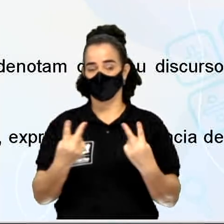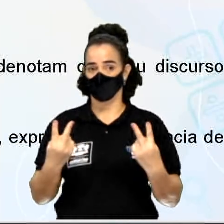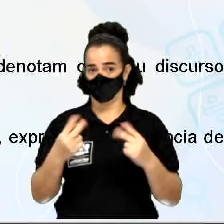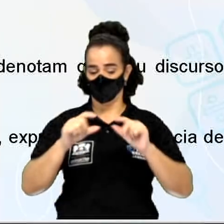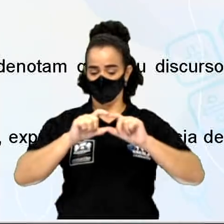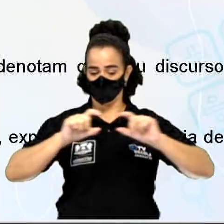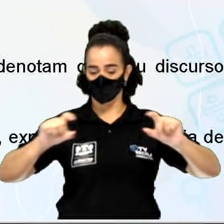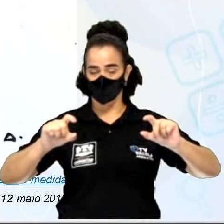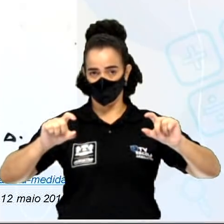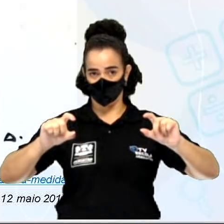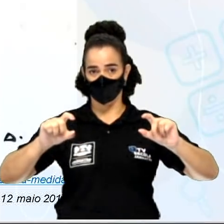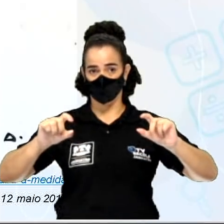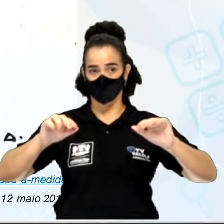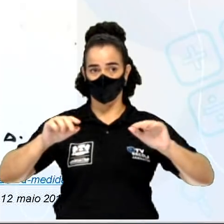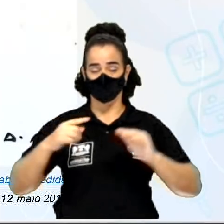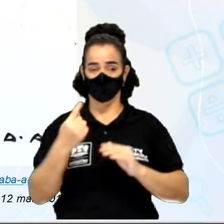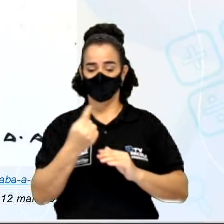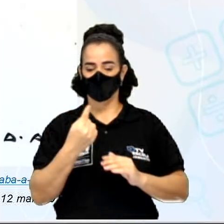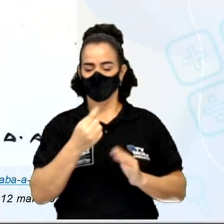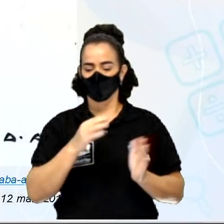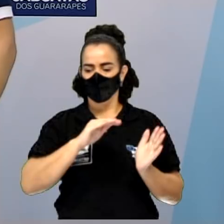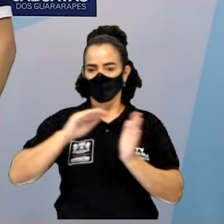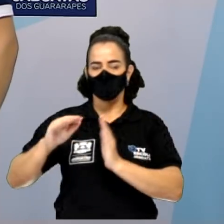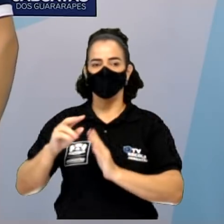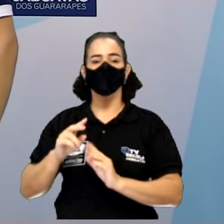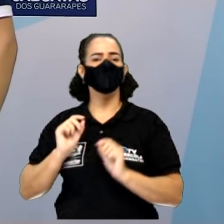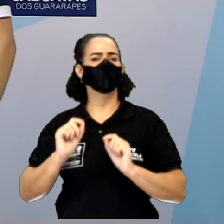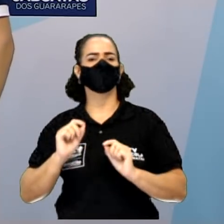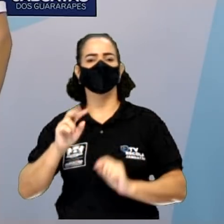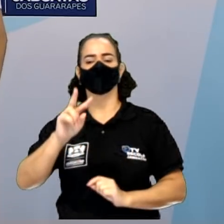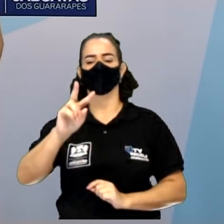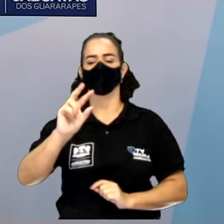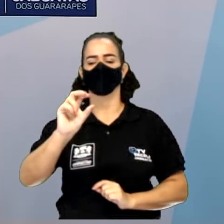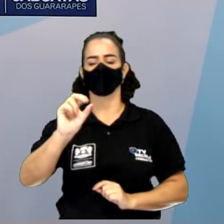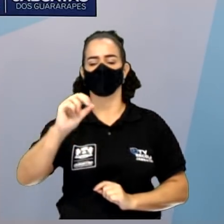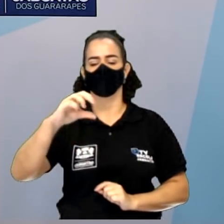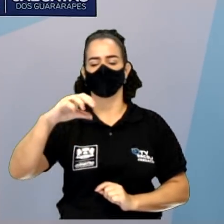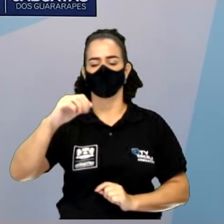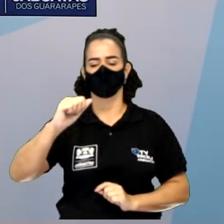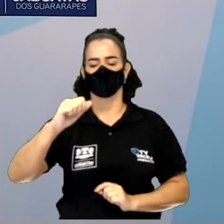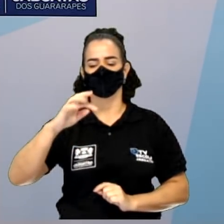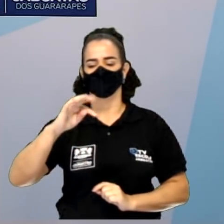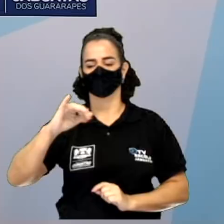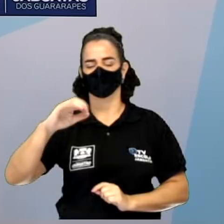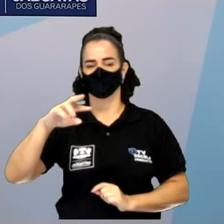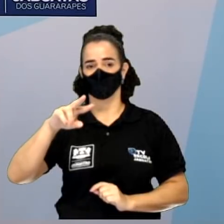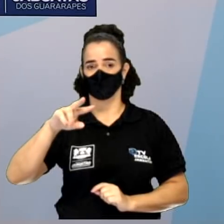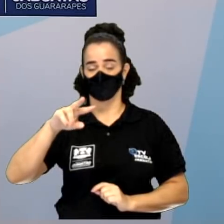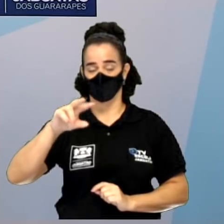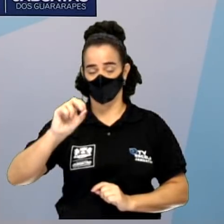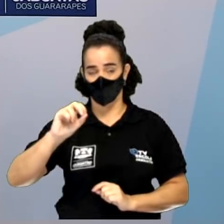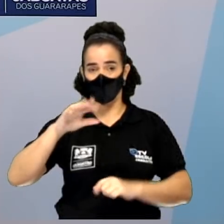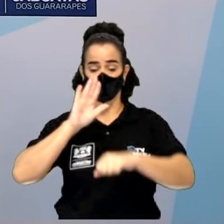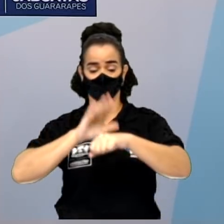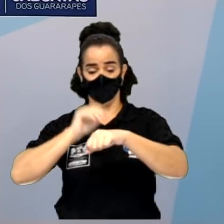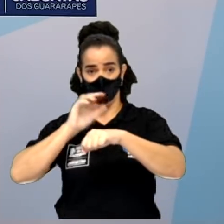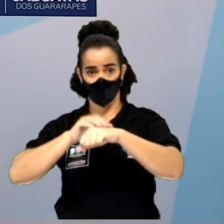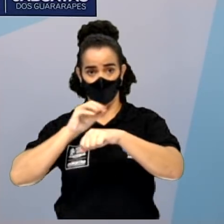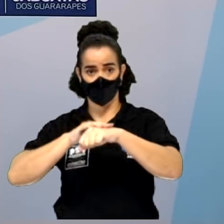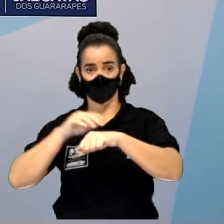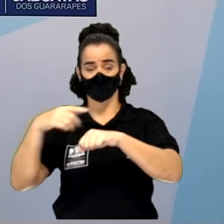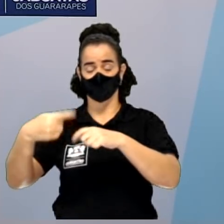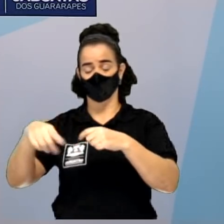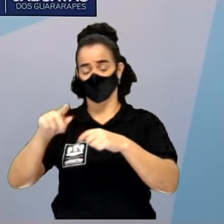utilizada para isolar o vocativo. Gente, o que é o vocativo? Vocativo é um chamamento que você faz dentro do seu